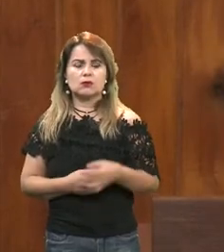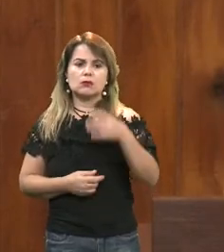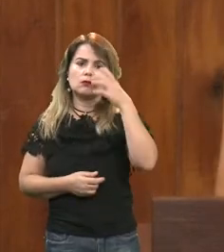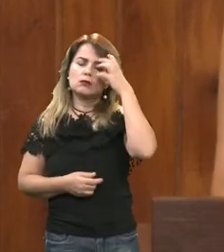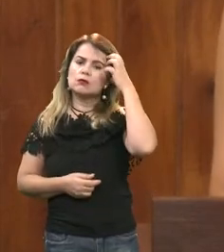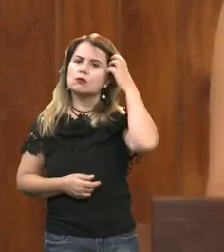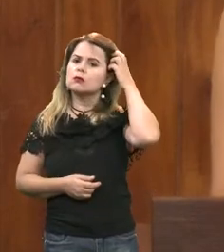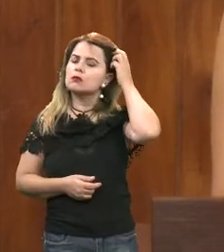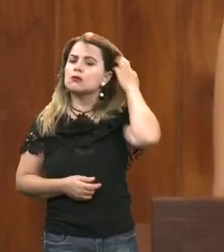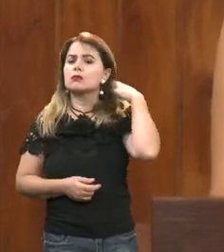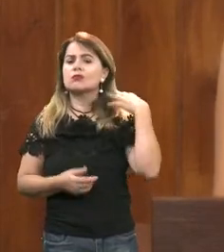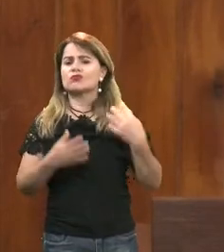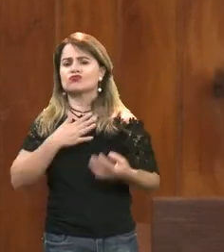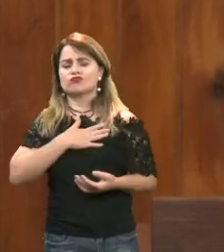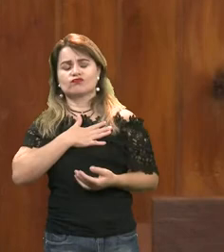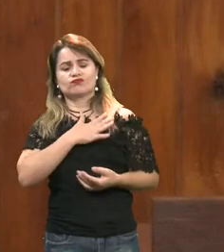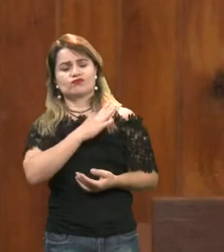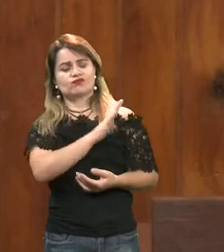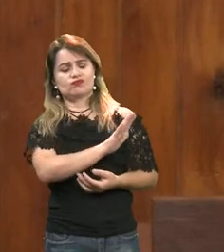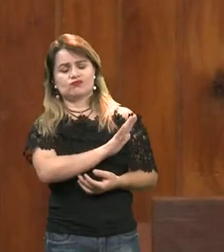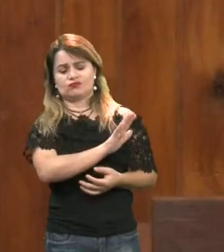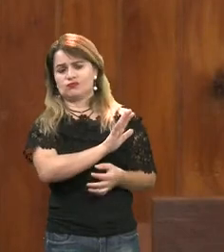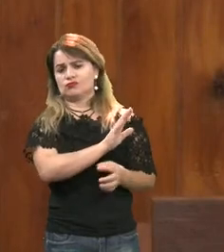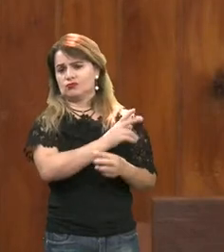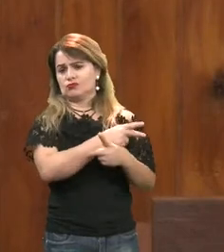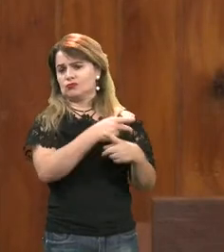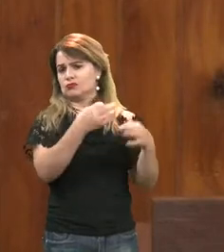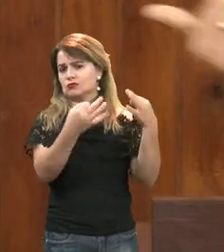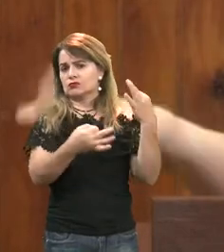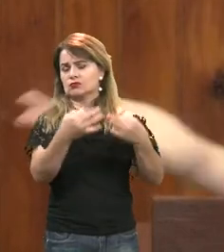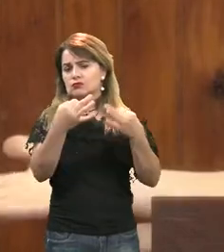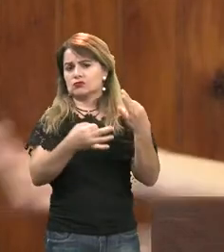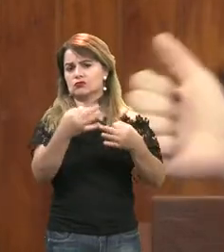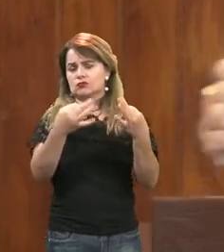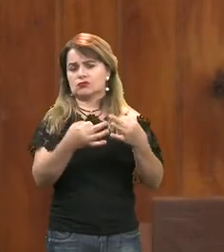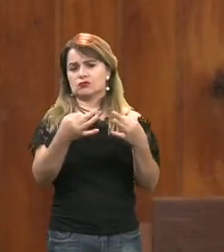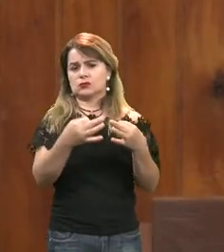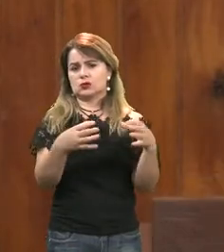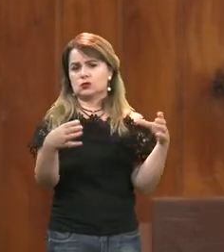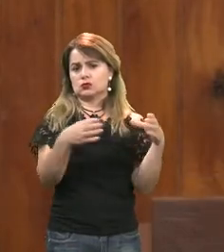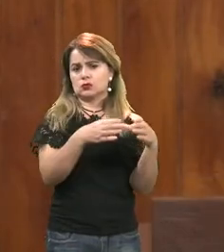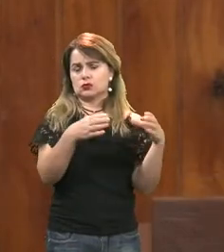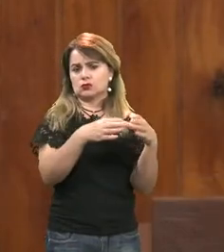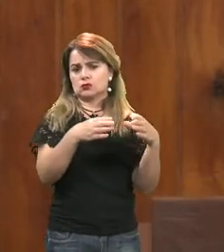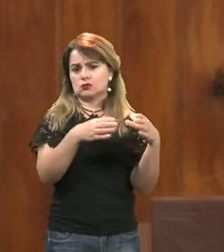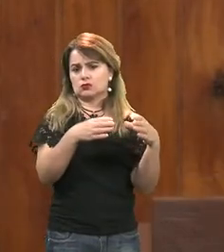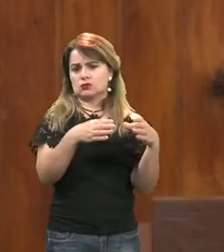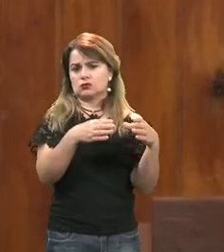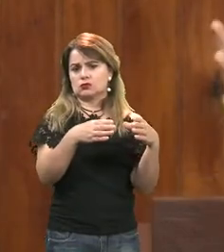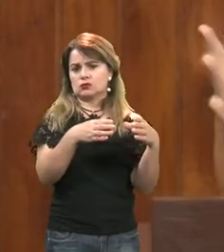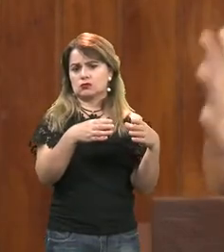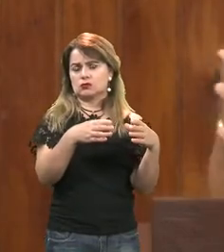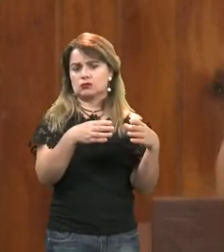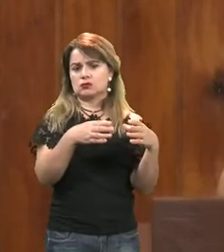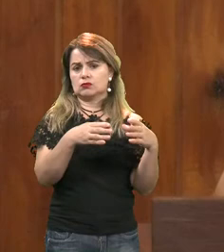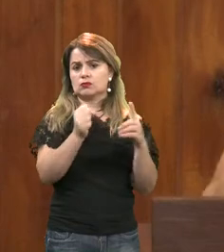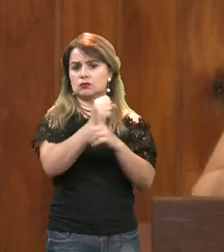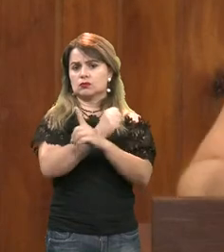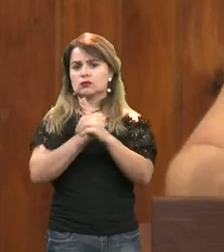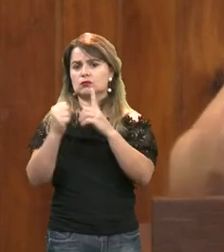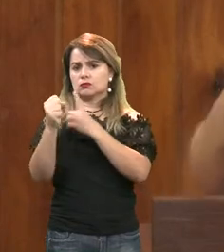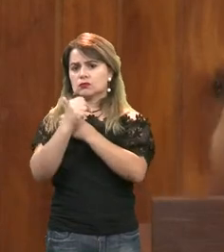O grande repúdio jurídico, e aqui eu coloco na coletividade, se assim me permite, da nossa associação